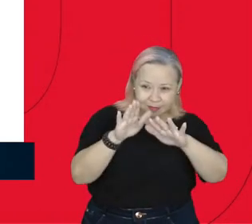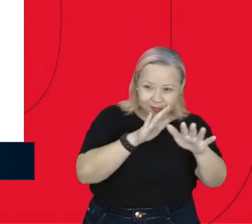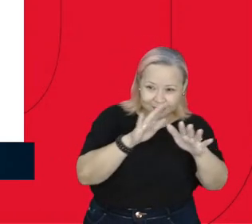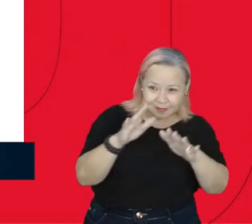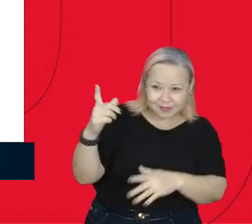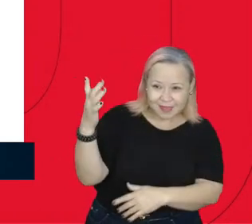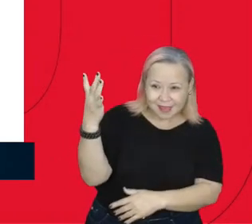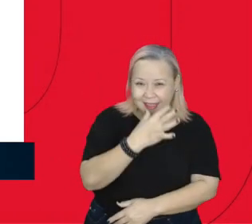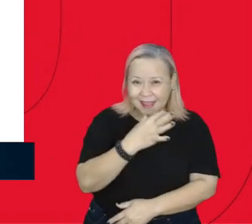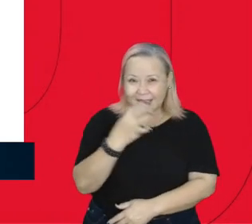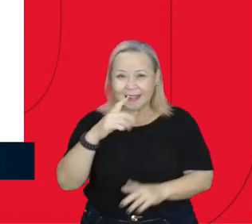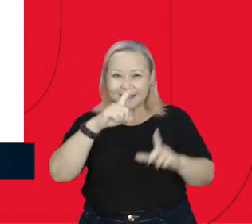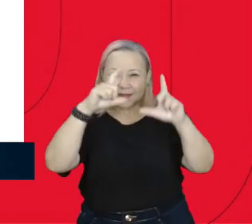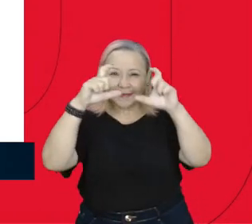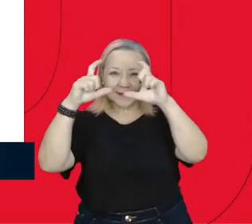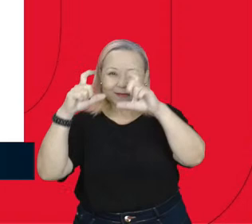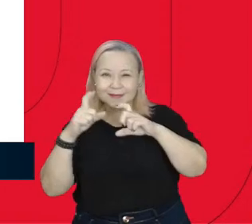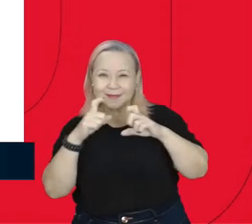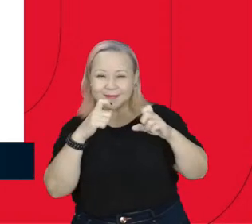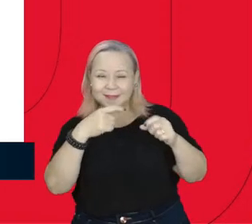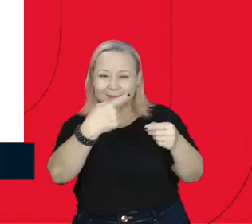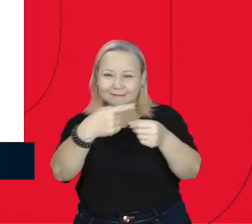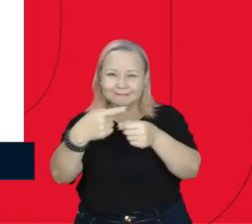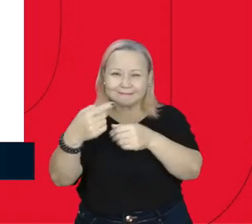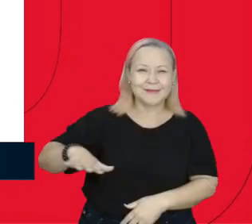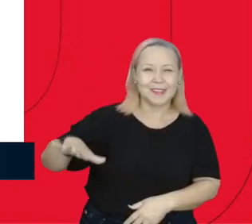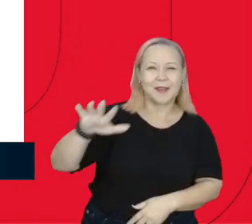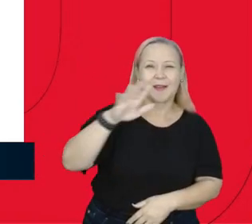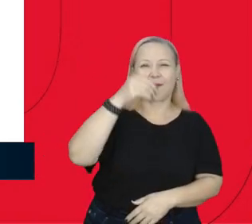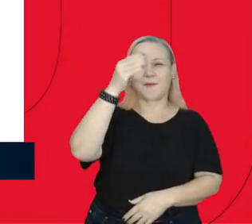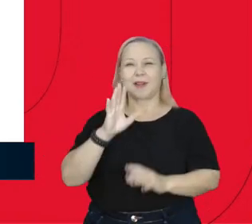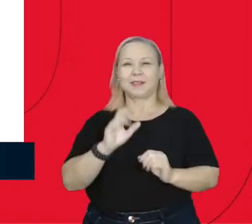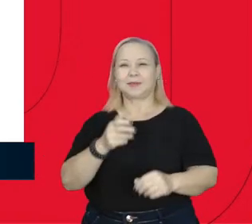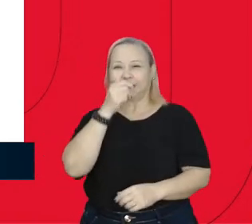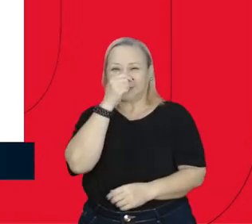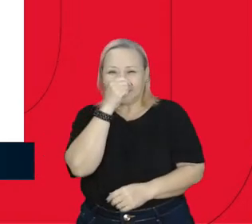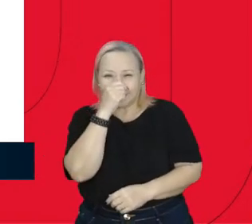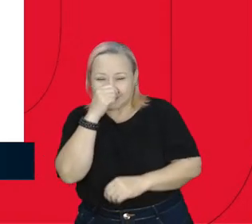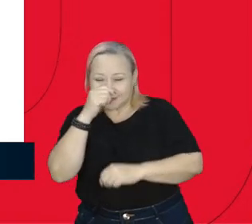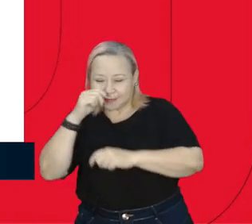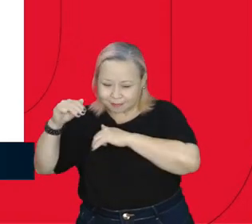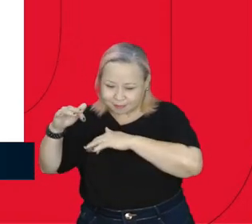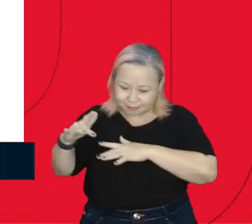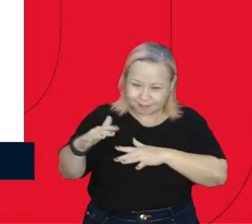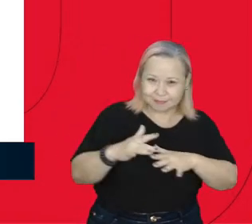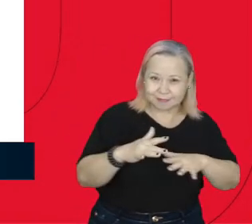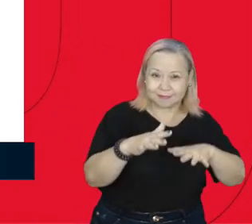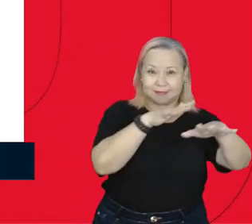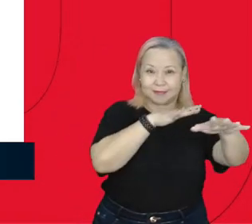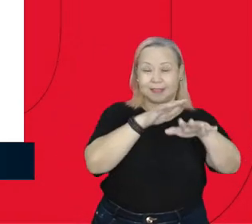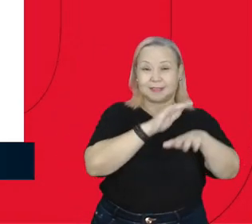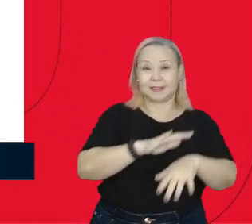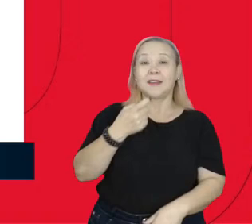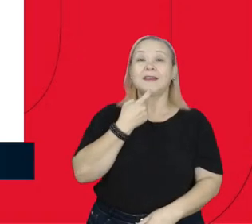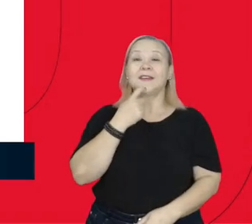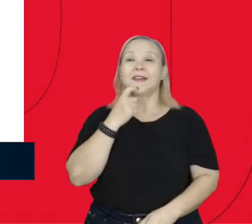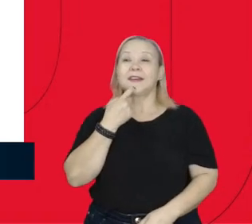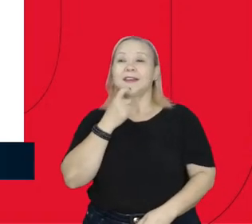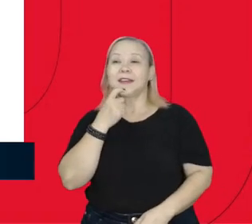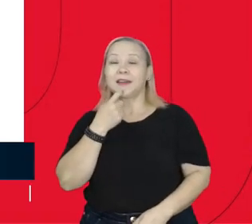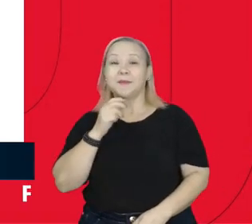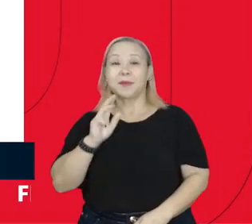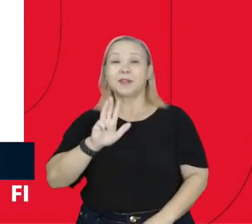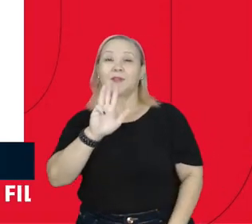A gente está vendo ao redor do Brasil esses atos todos lotados, caminhadas, passeatas. Em Campinas, Lula disse: meu sangue é